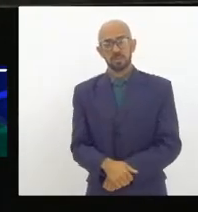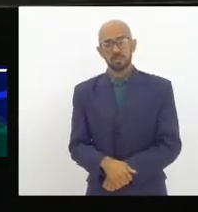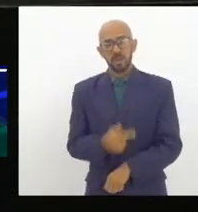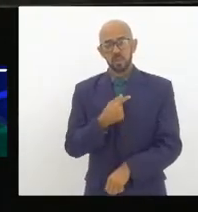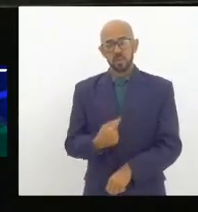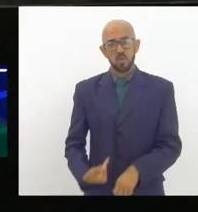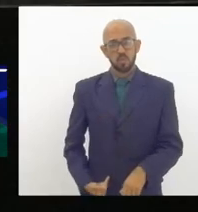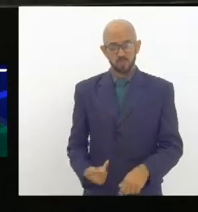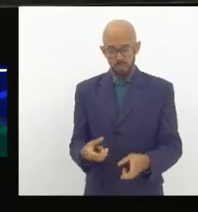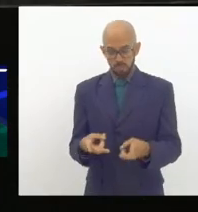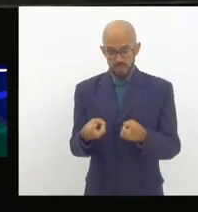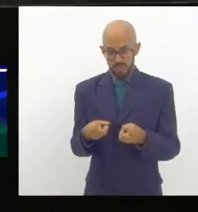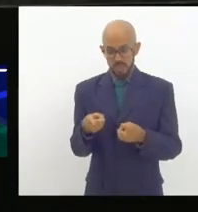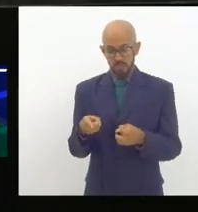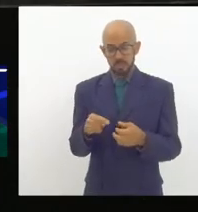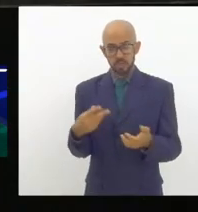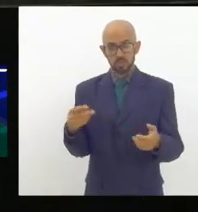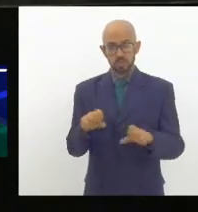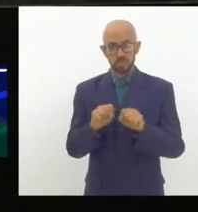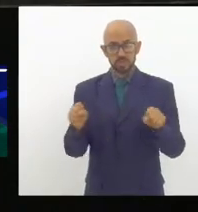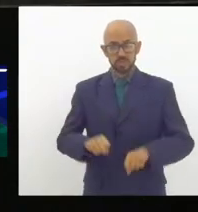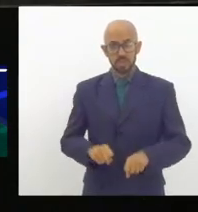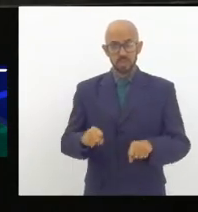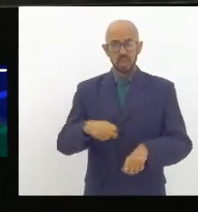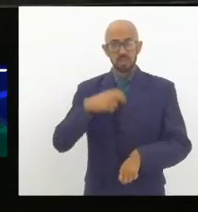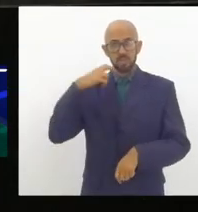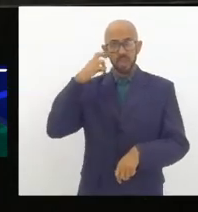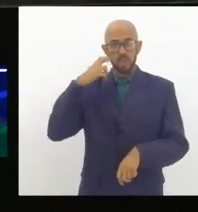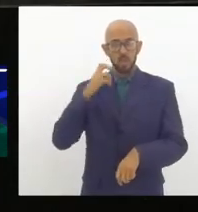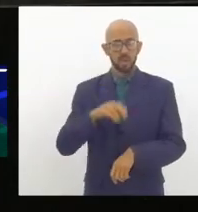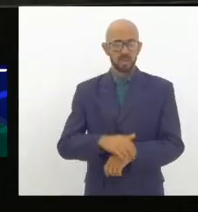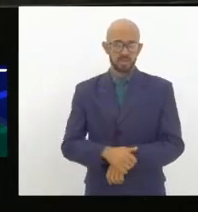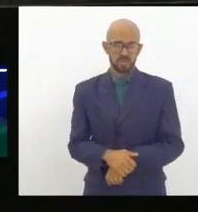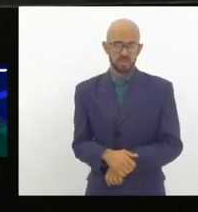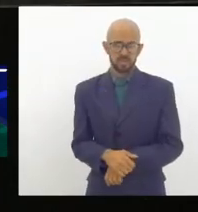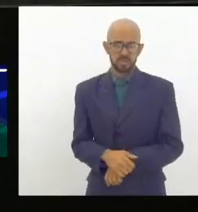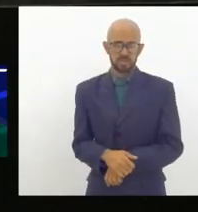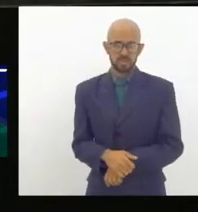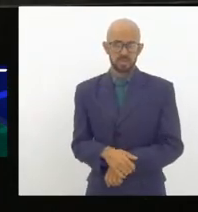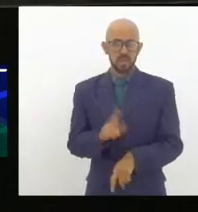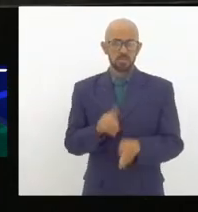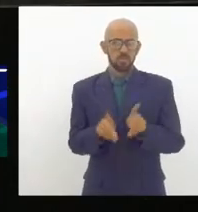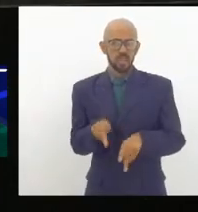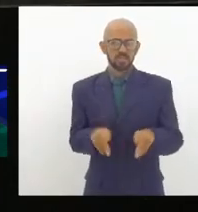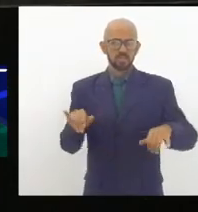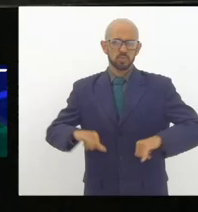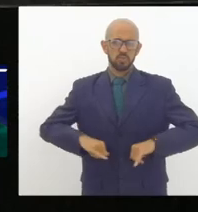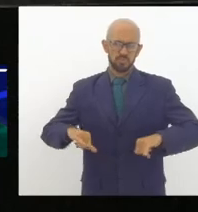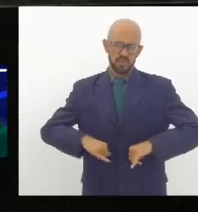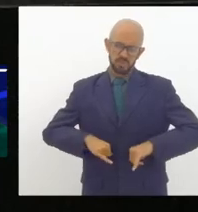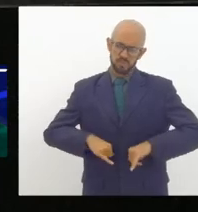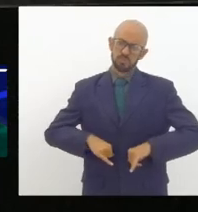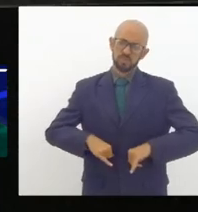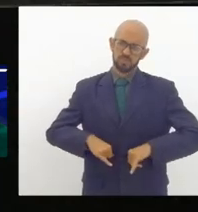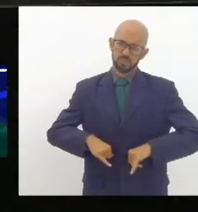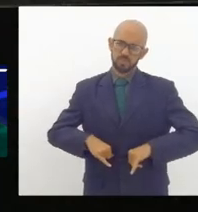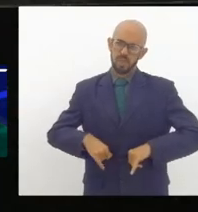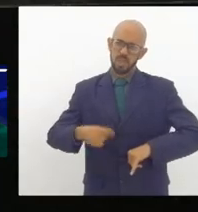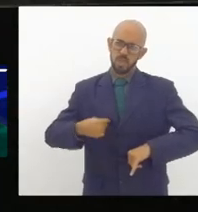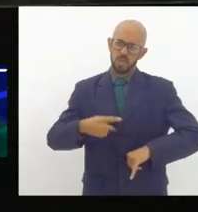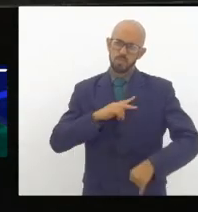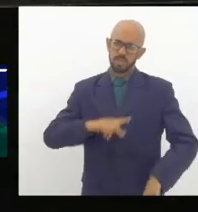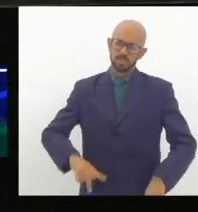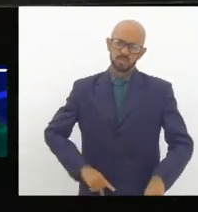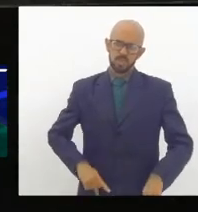governo do estado podem enxergar que o sistema estava vergonhoso desastroso e a população estava amigo sofrendo então eu como